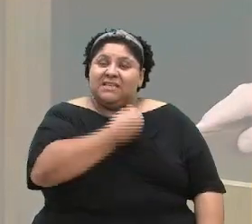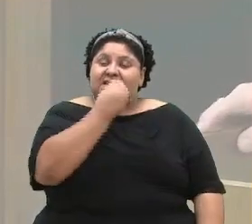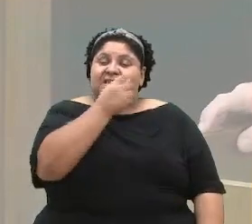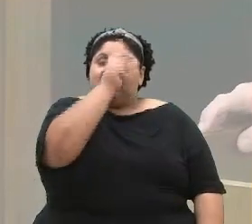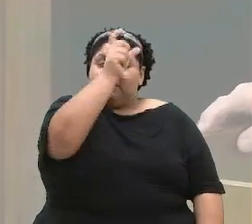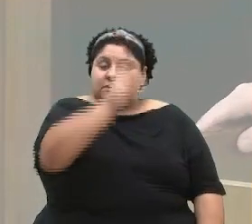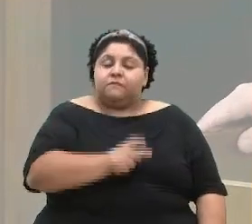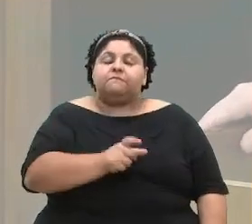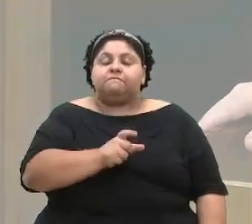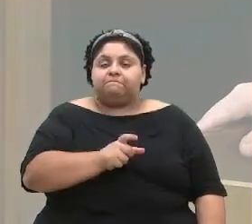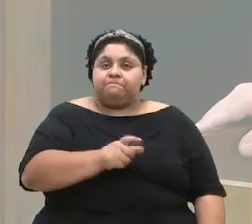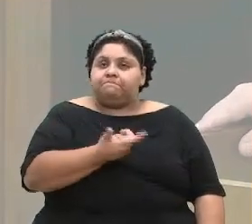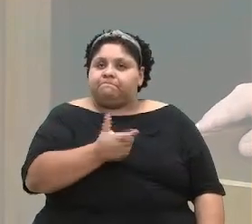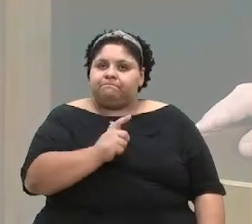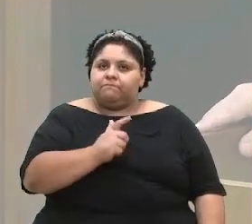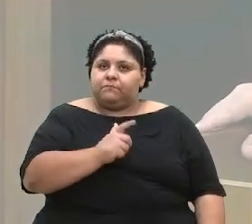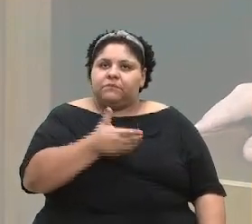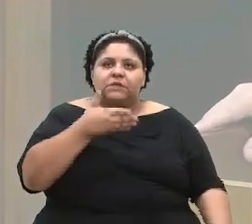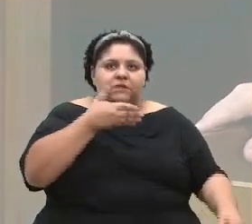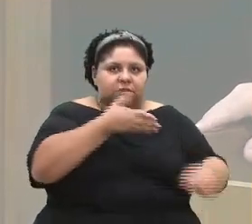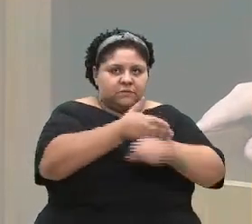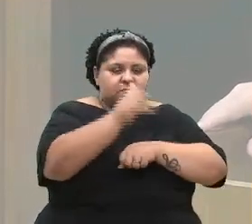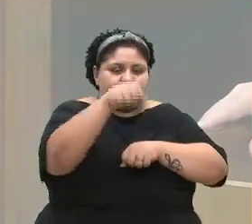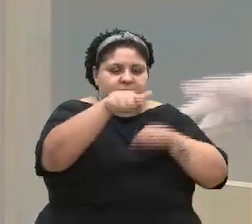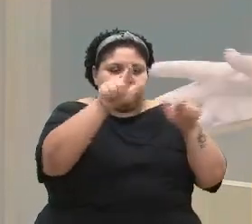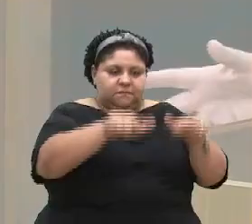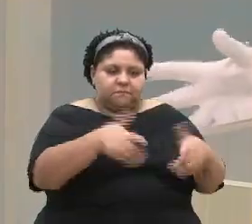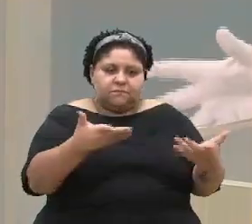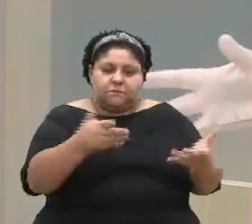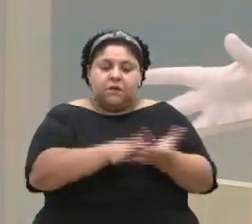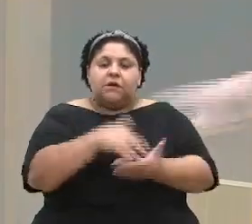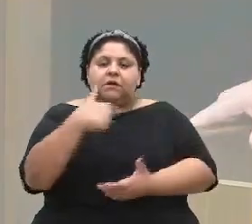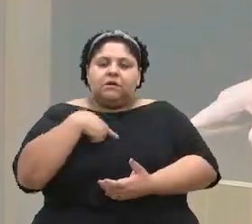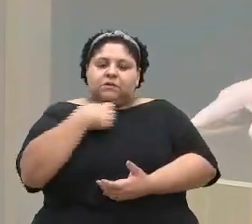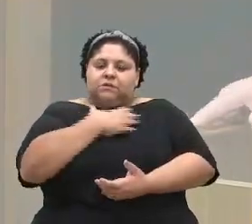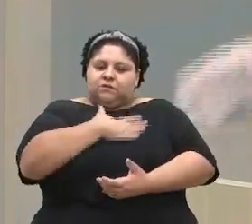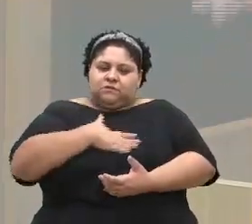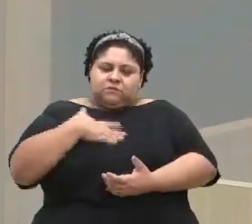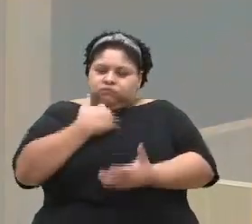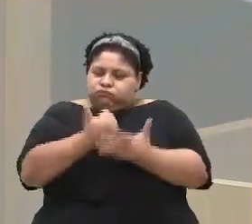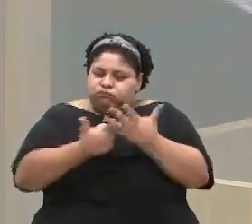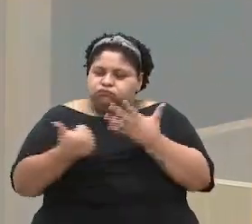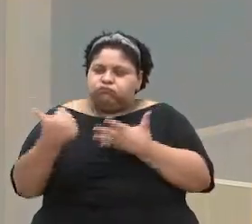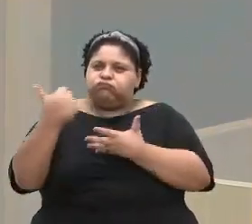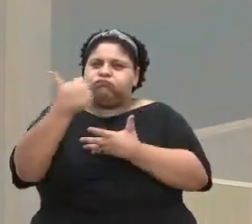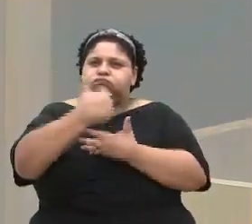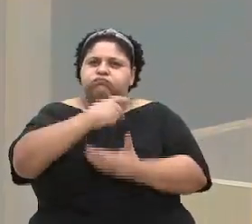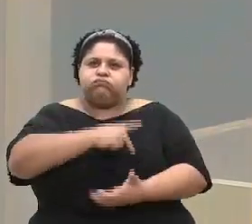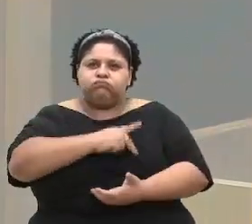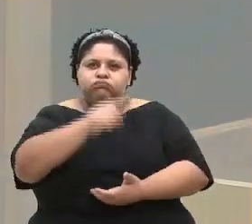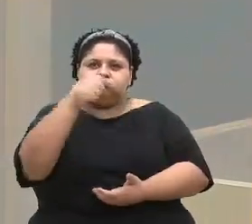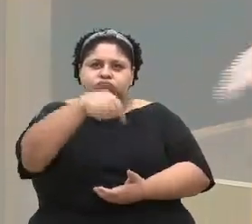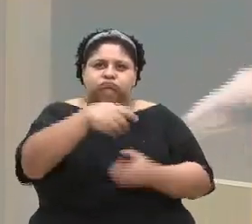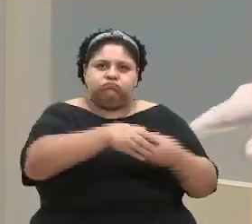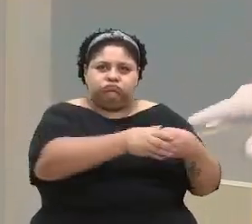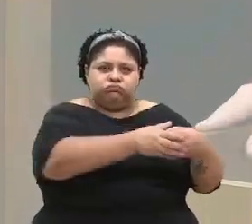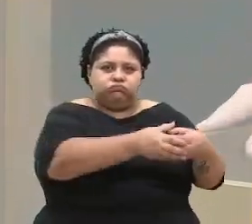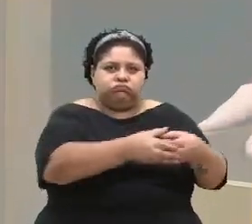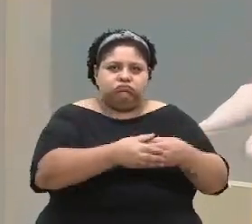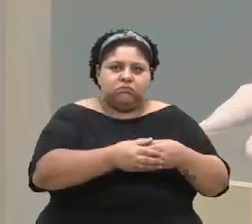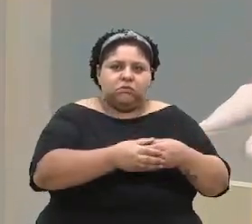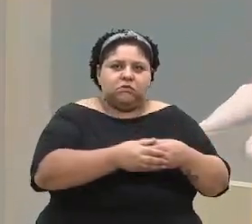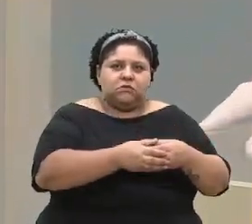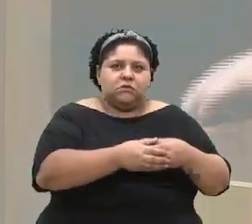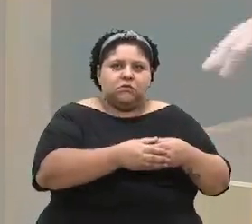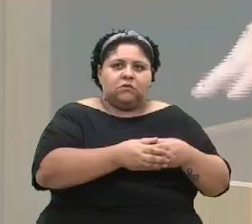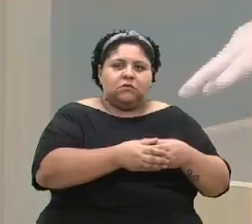moradores, vamos dizer, aos frequentadores daquele local. Eu me sinto muito privilegiado por ser presidente aqui da nossa Associação dos Moradores do Bairro